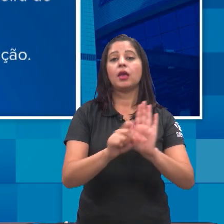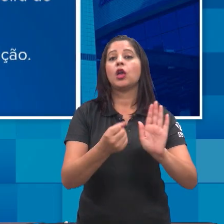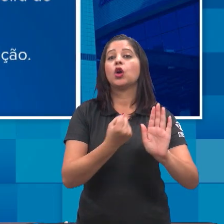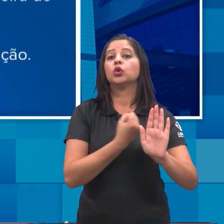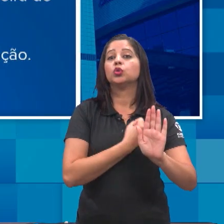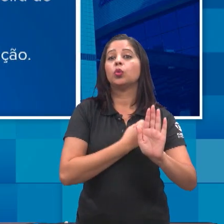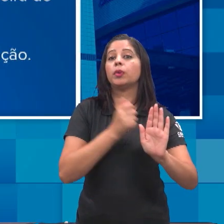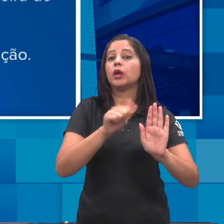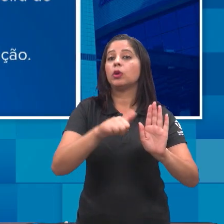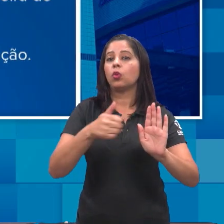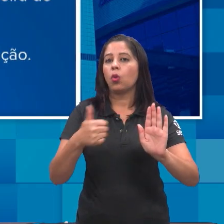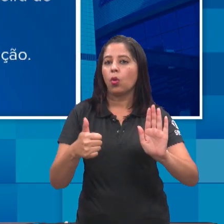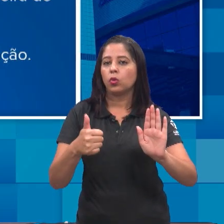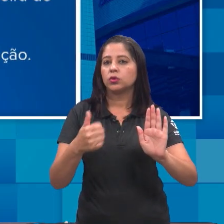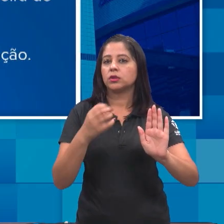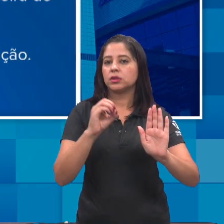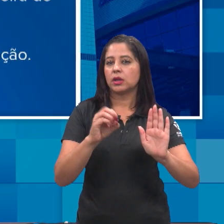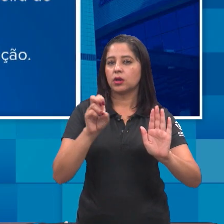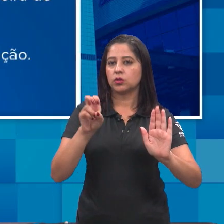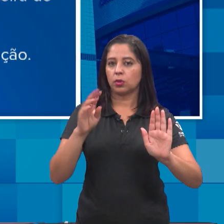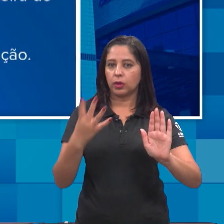da lei número